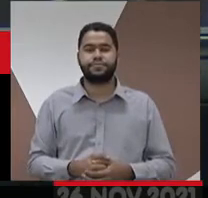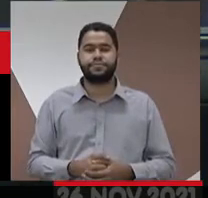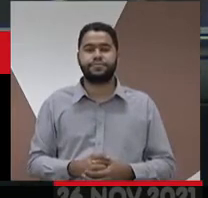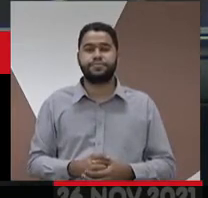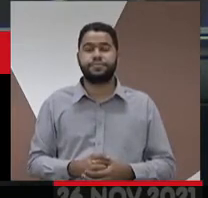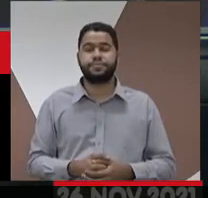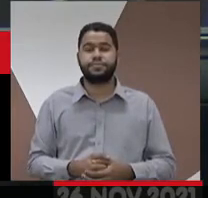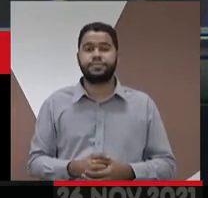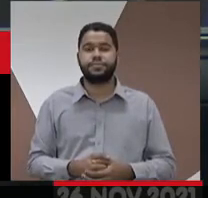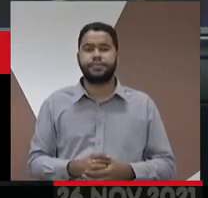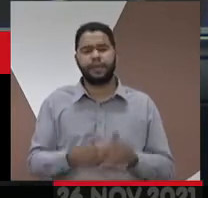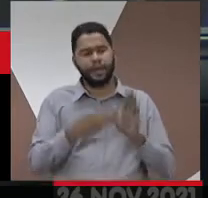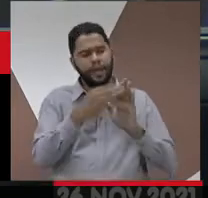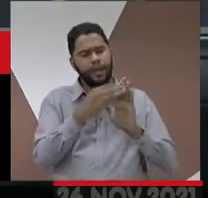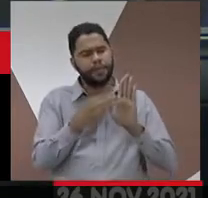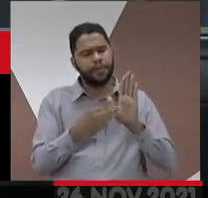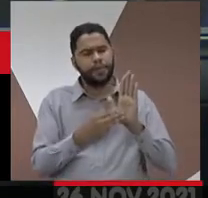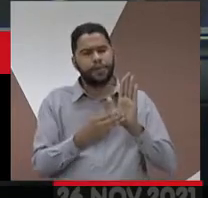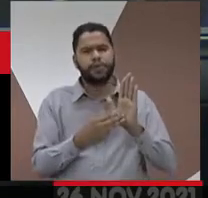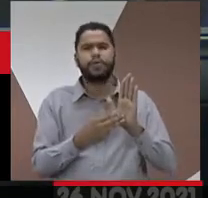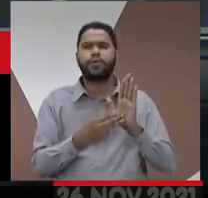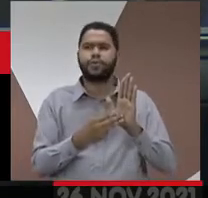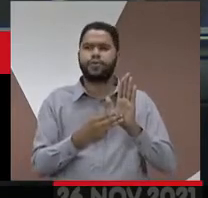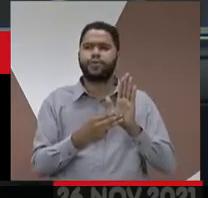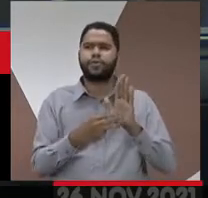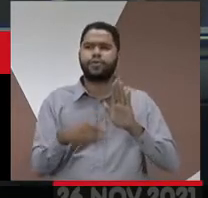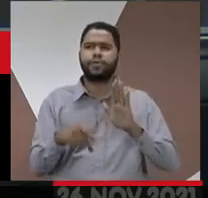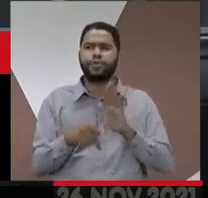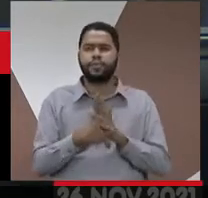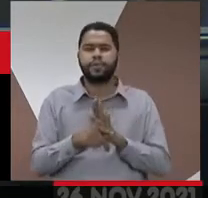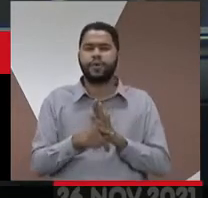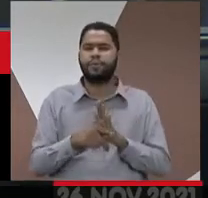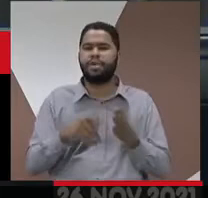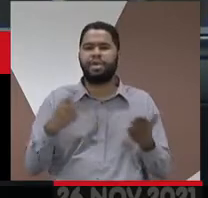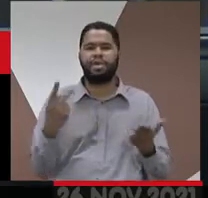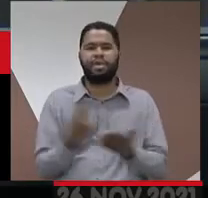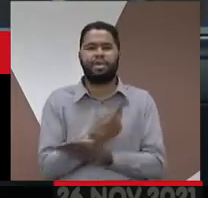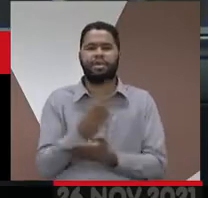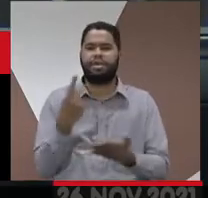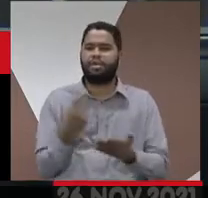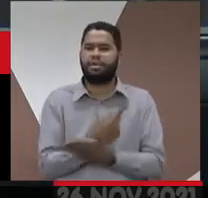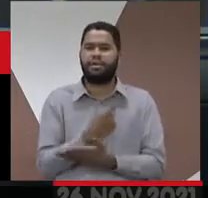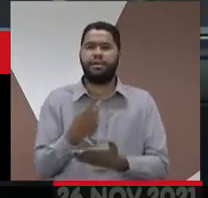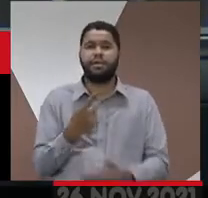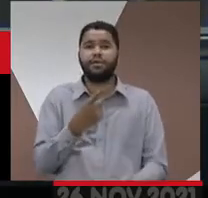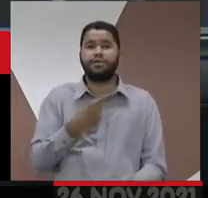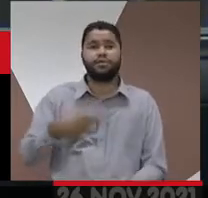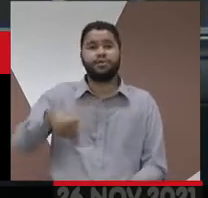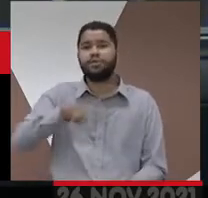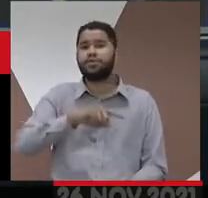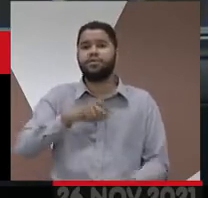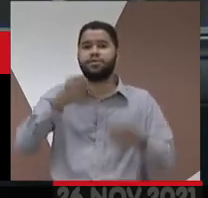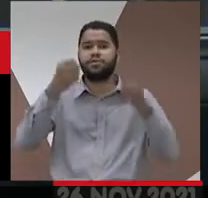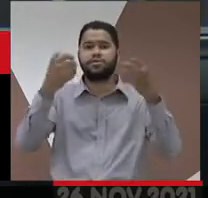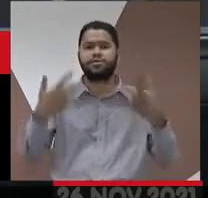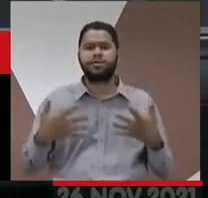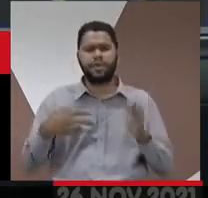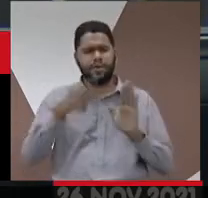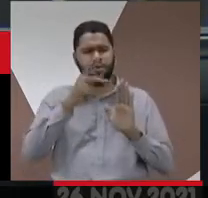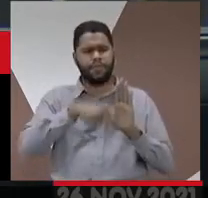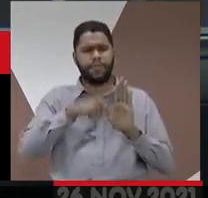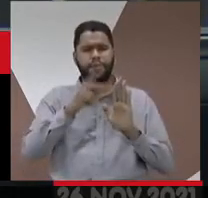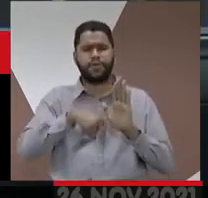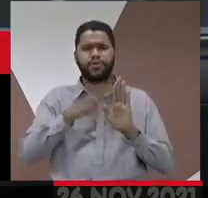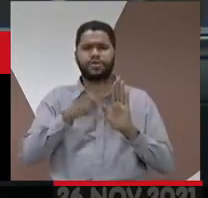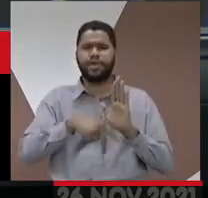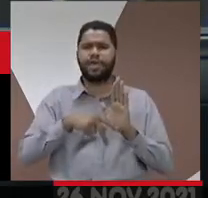A metodologia, gente, para ser bem didático, está errada. Nós estamos falando aqui nem em projeto